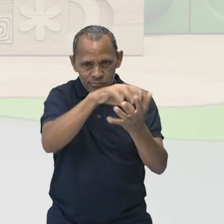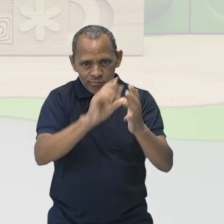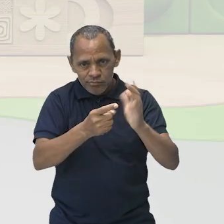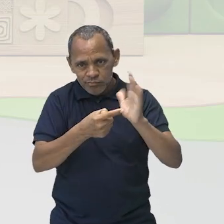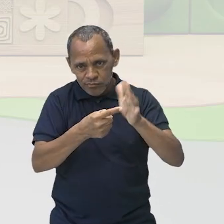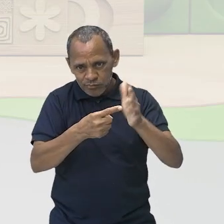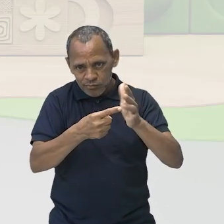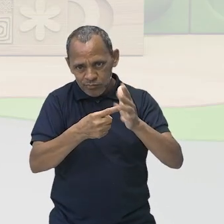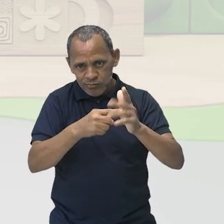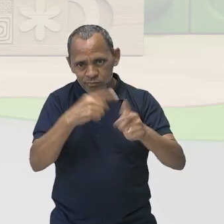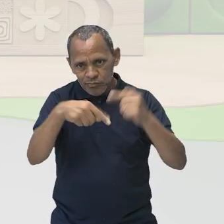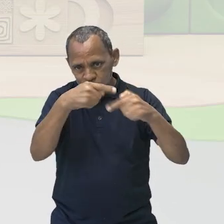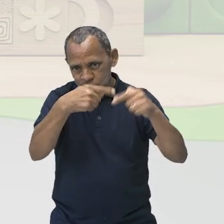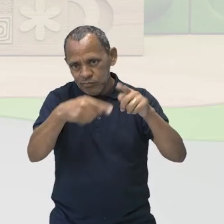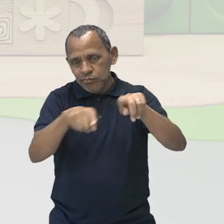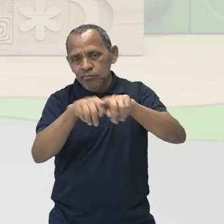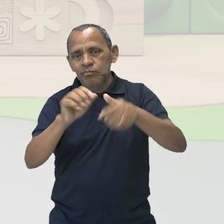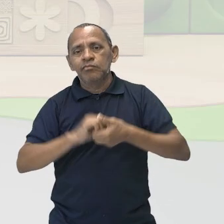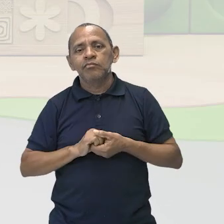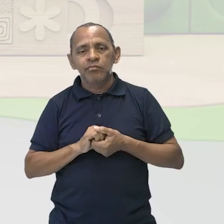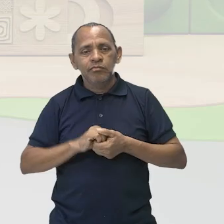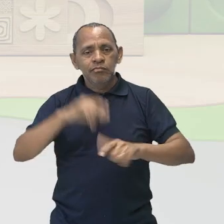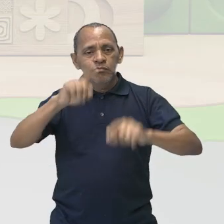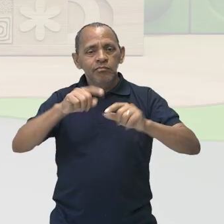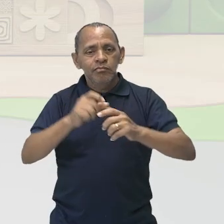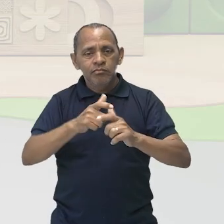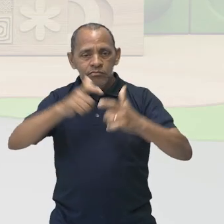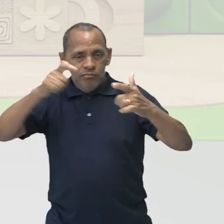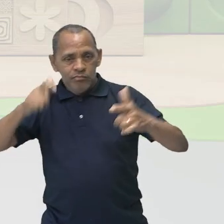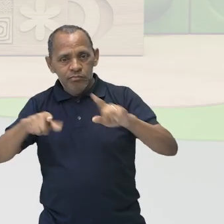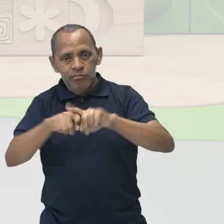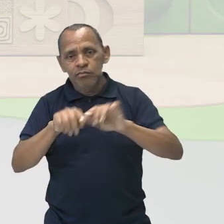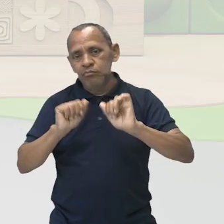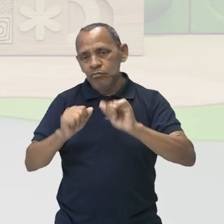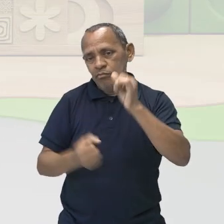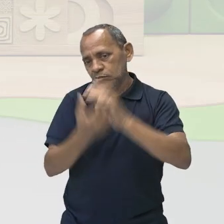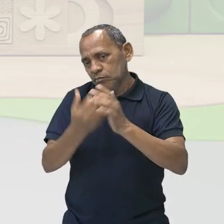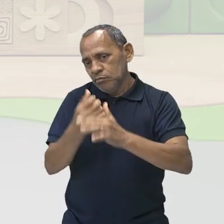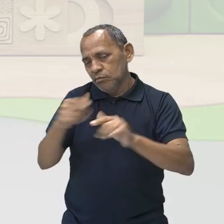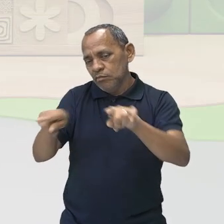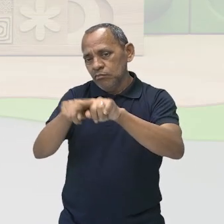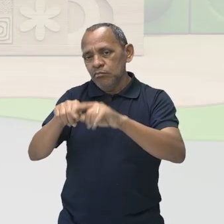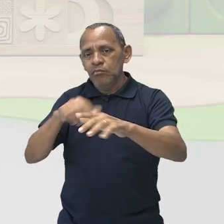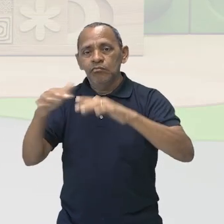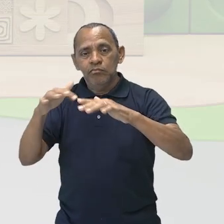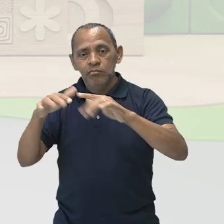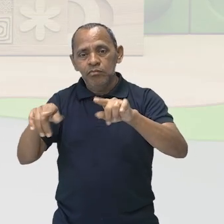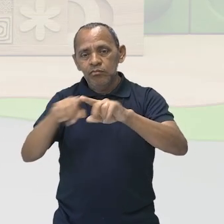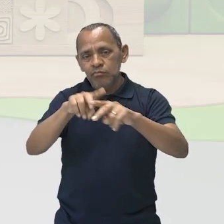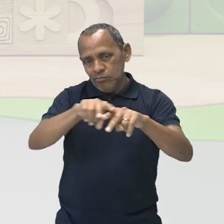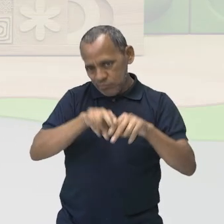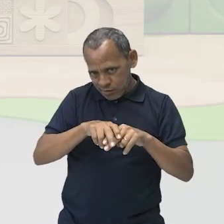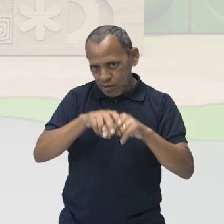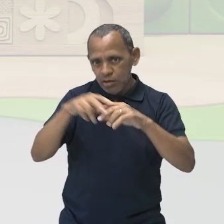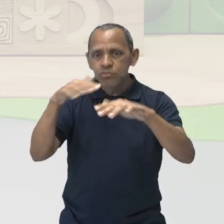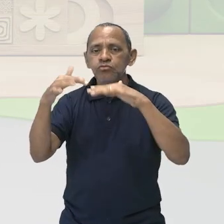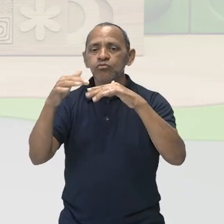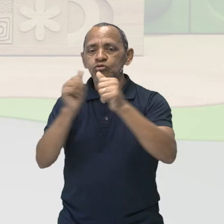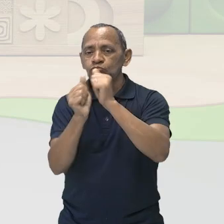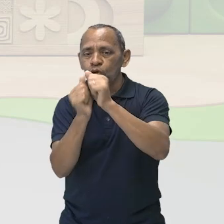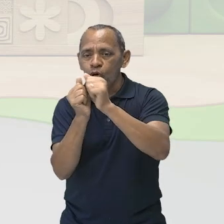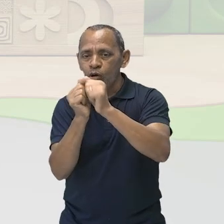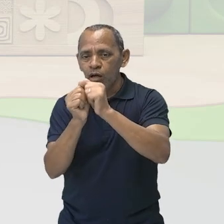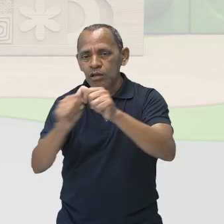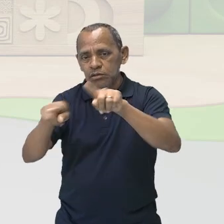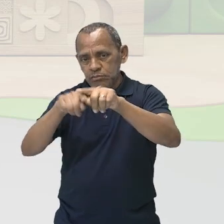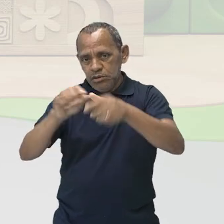a diesel e motores de grande porte, eles podem gerar infrações devido à vibração das peças mecânicas. E